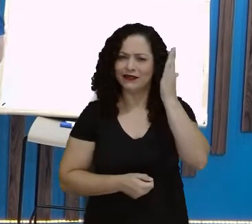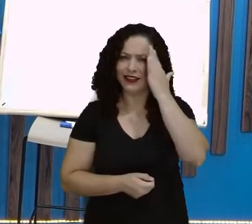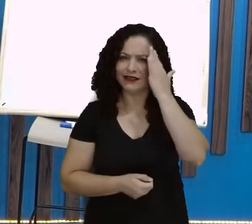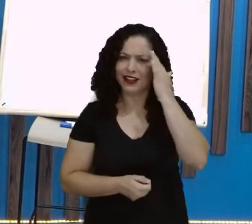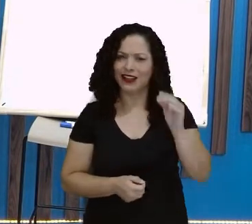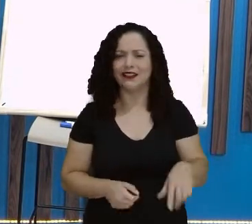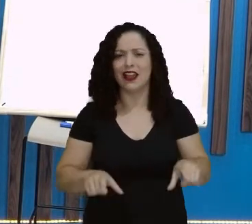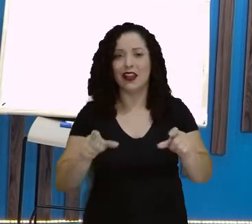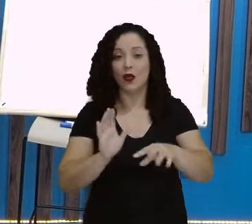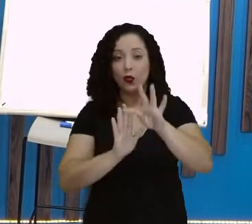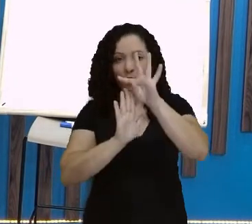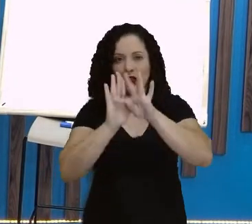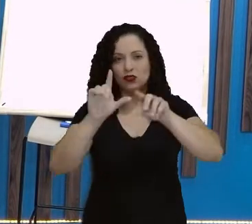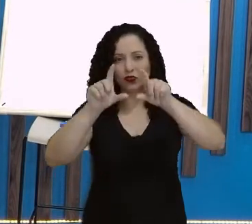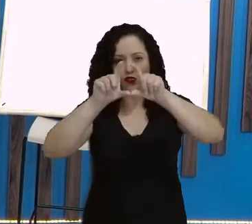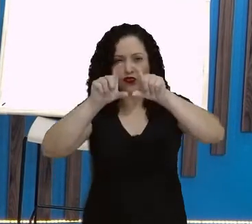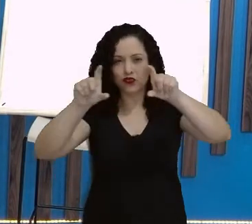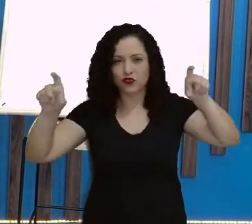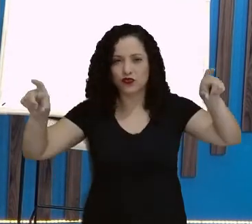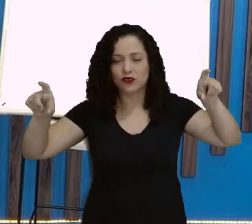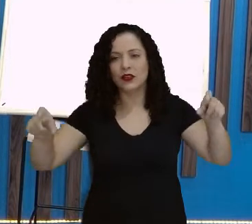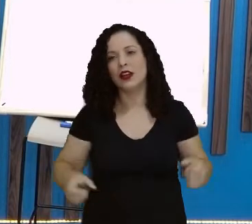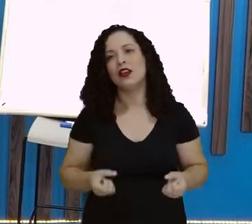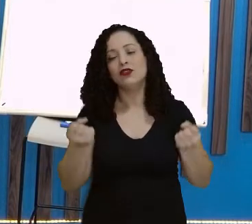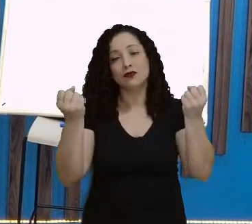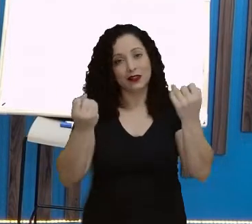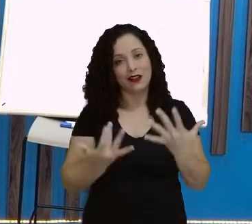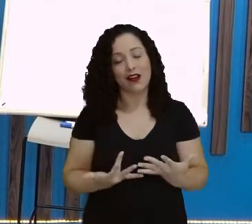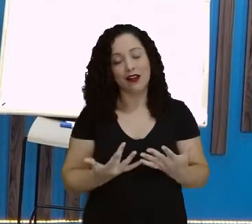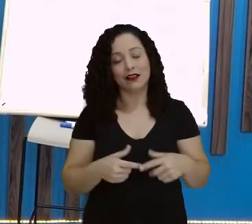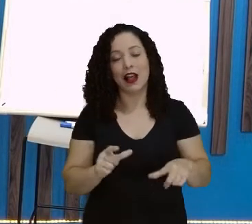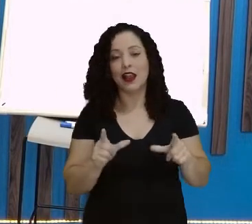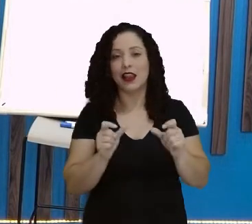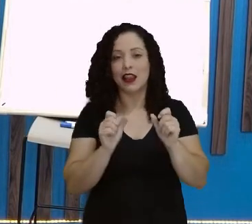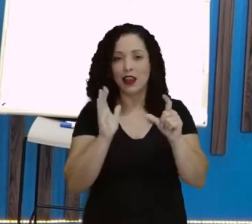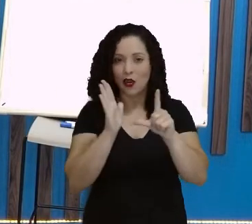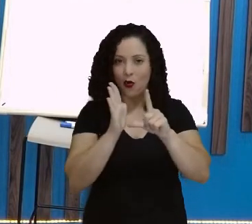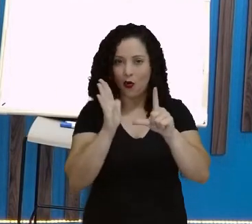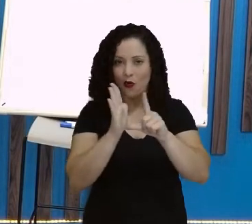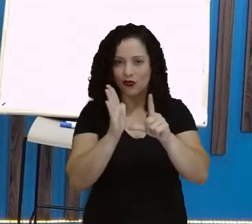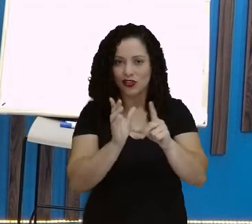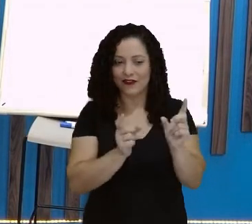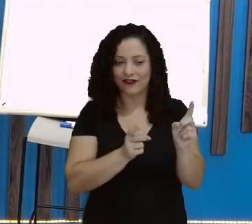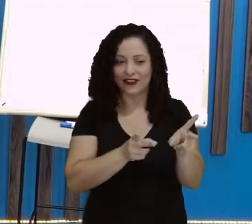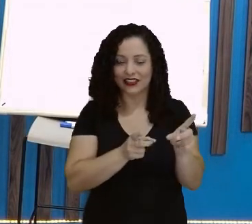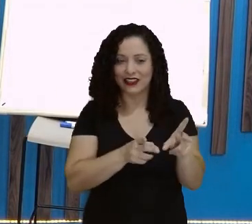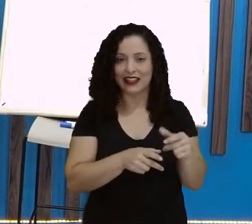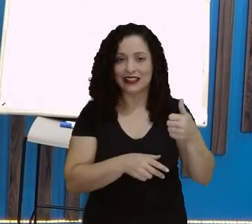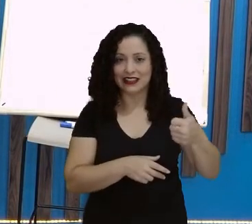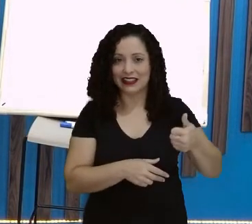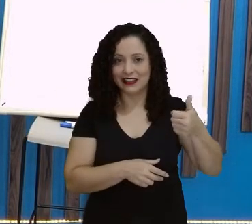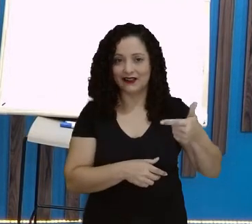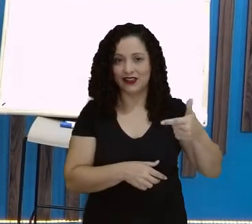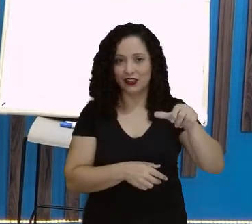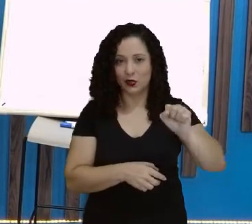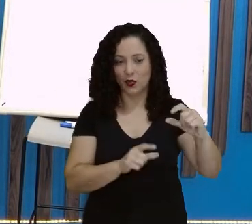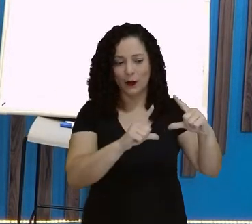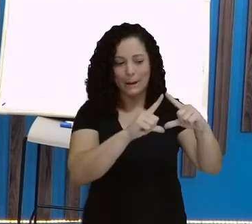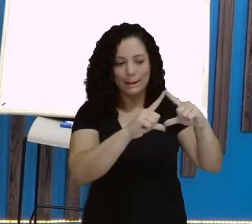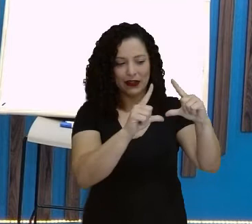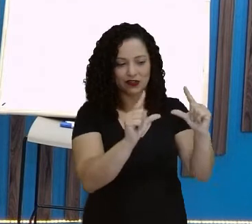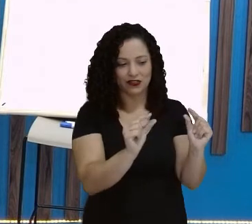né? Que diz o seguinte: que na loja ela vende por semana 128 pastéis